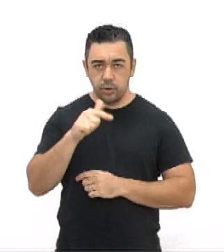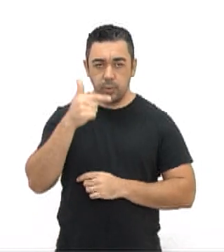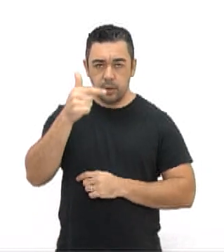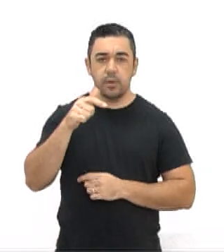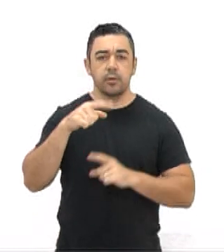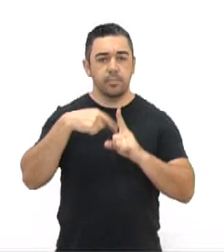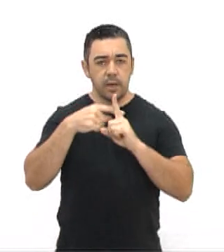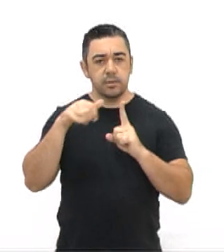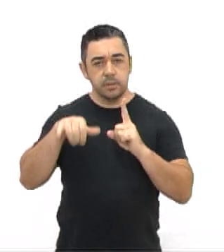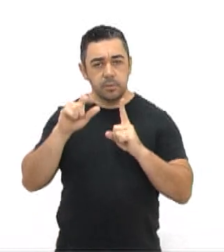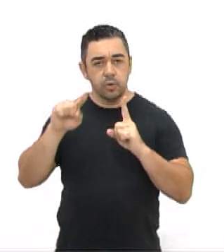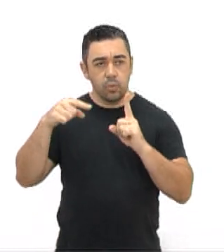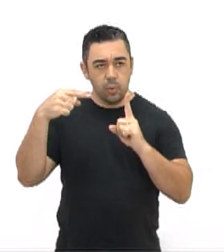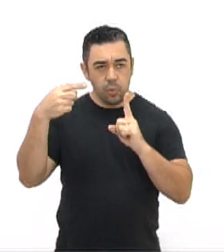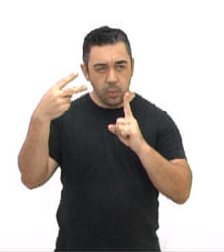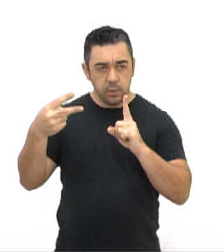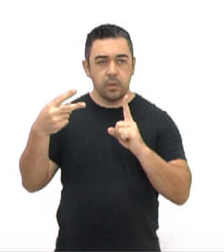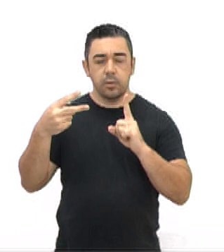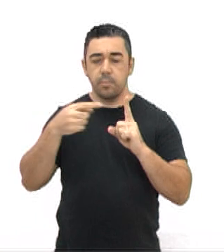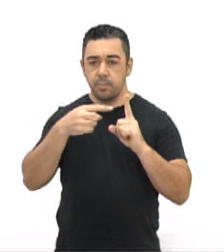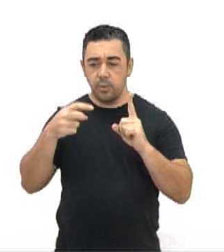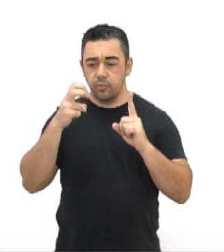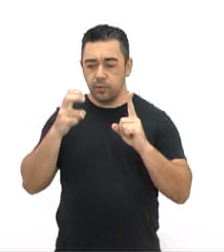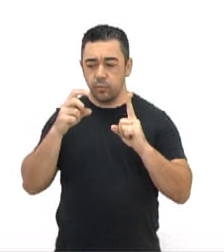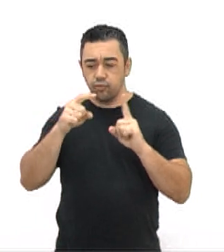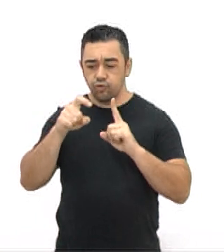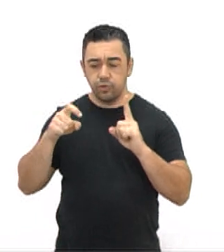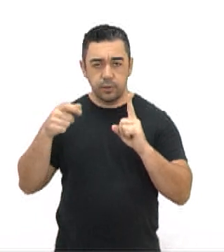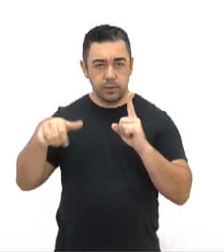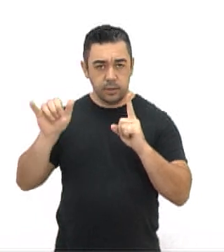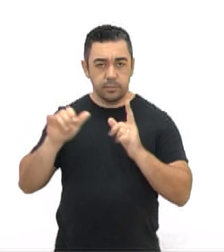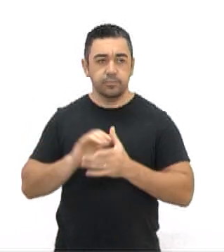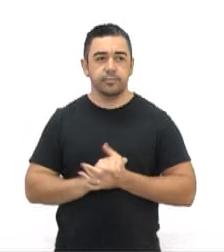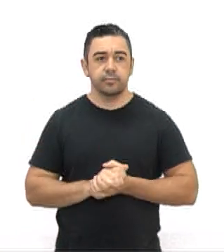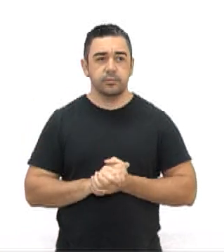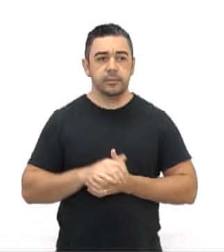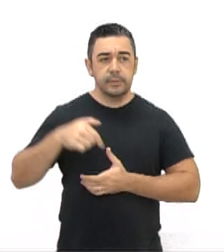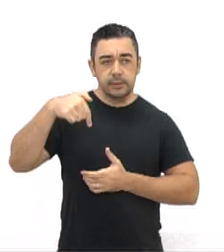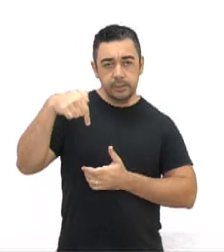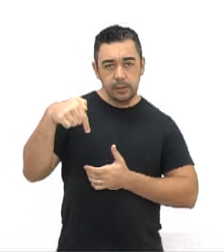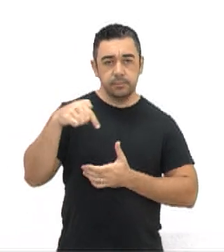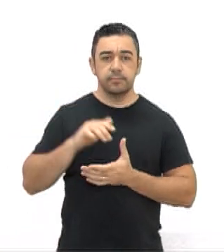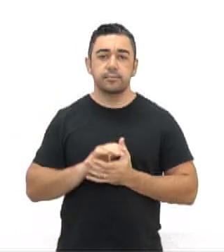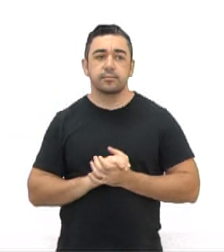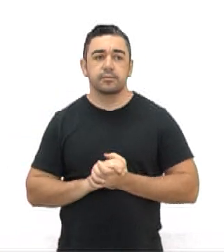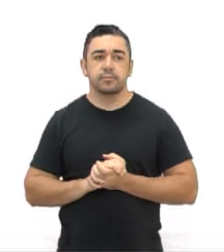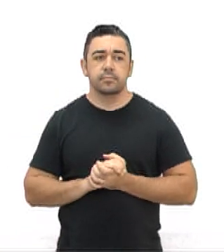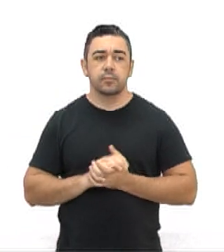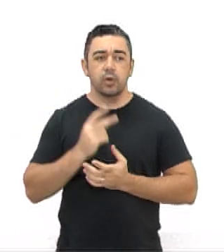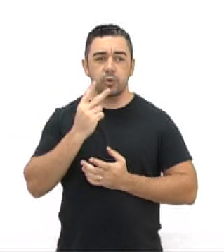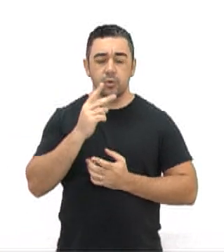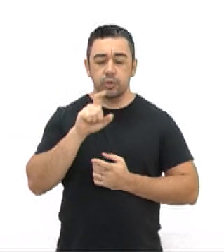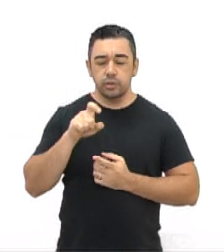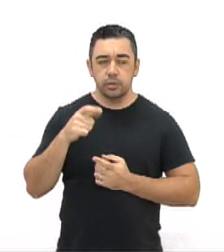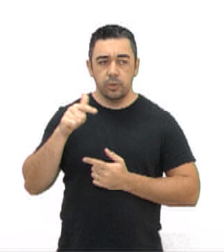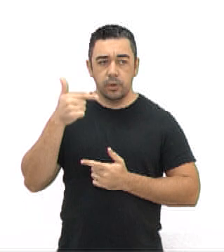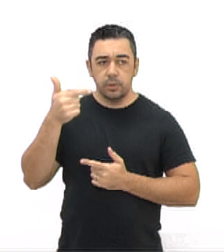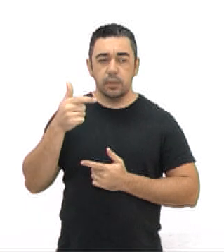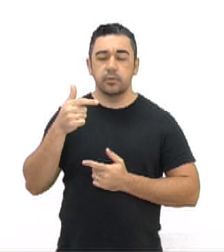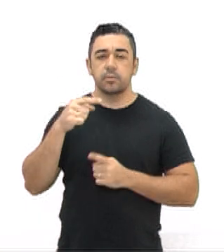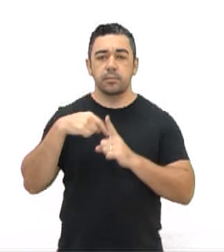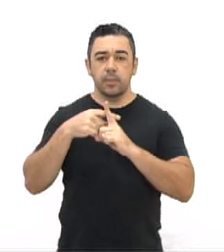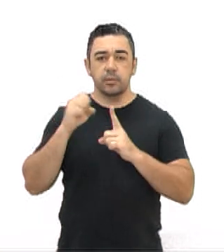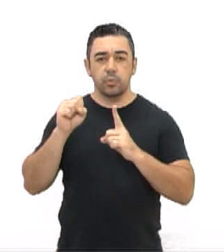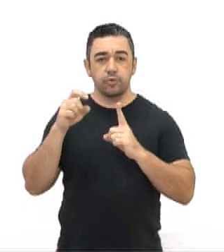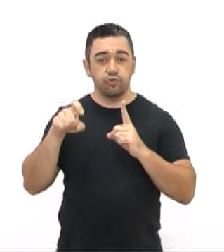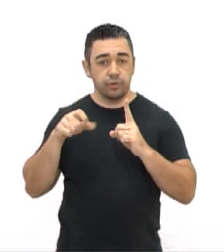ao quadrado menos 5xy, e Q, 2x ao quadrado mais 8xy menos